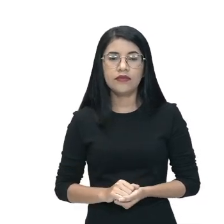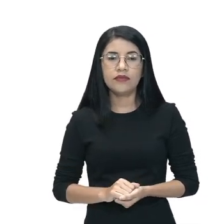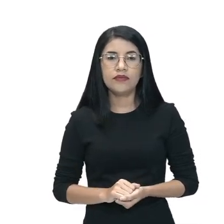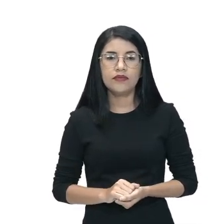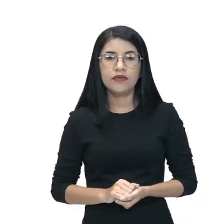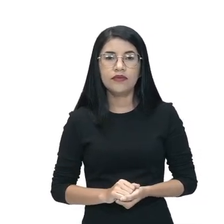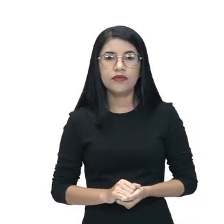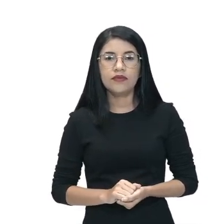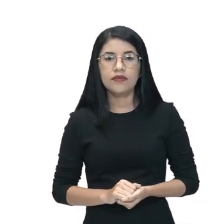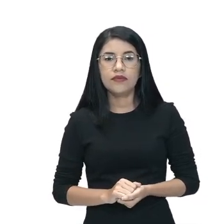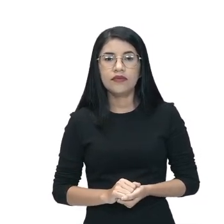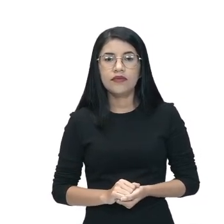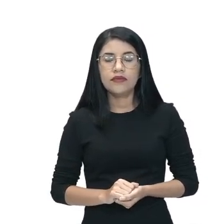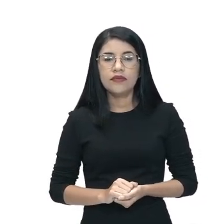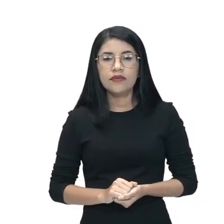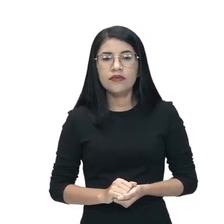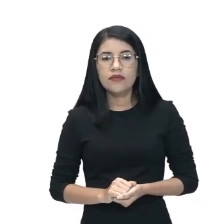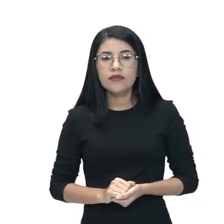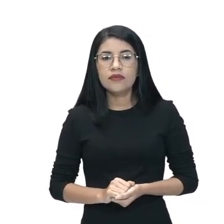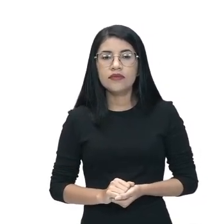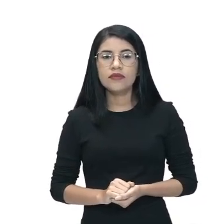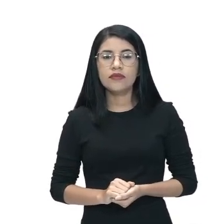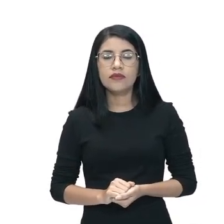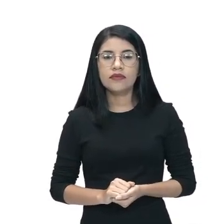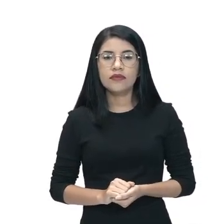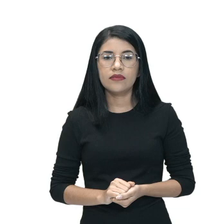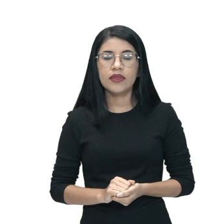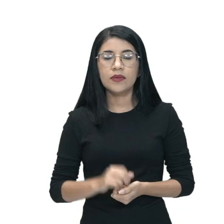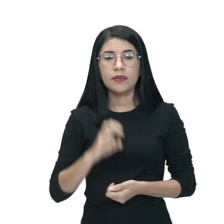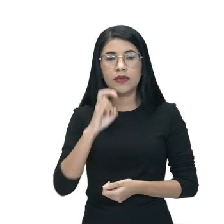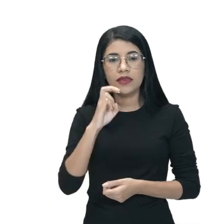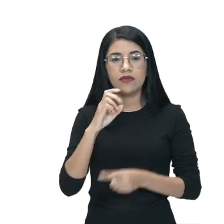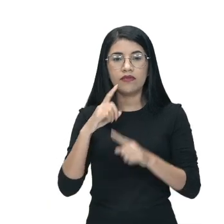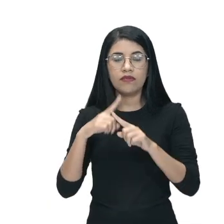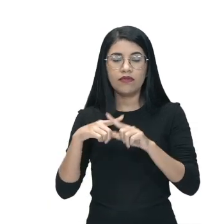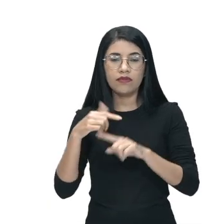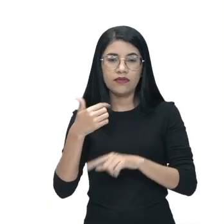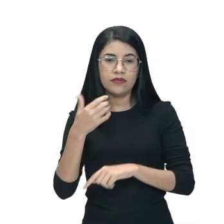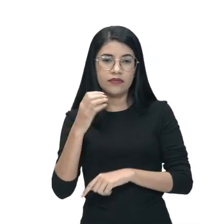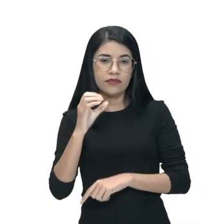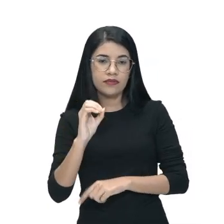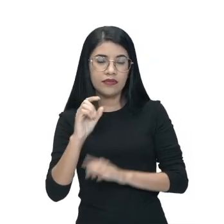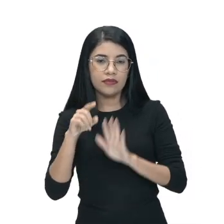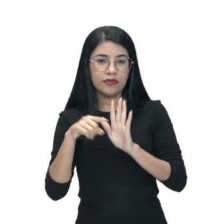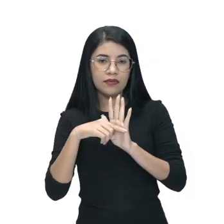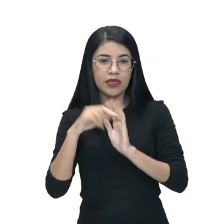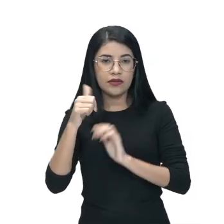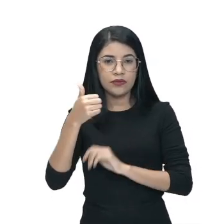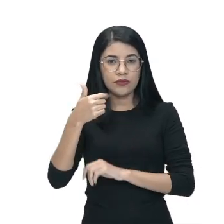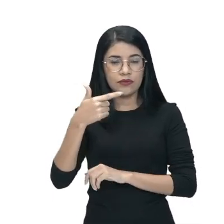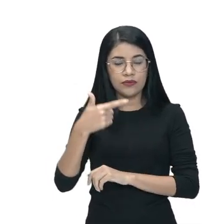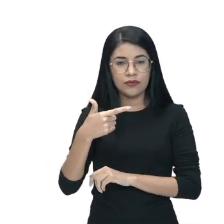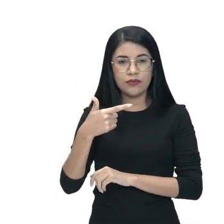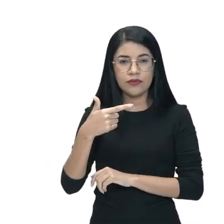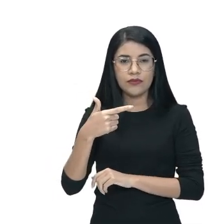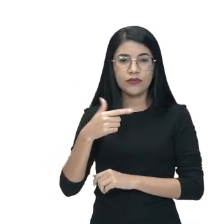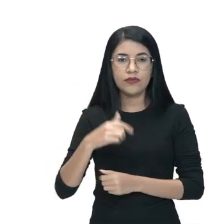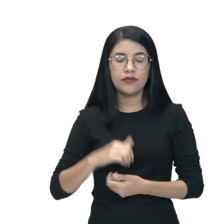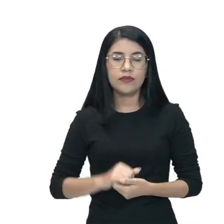Então, 5 vezes 10 elevado a menos 12,